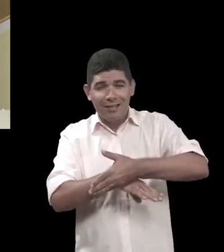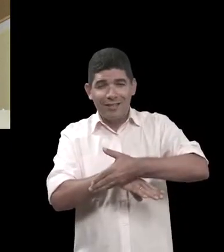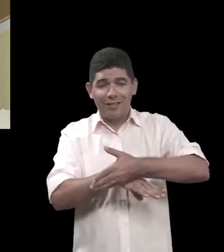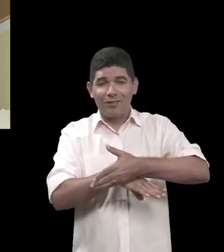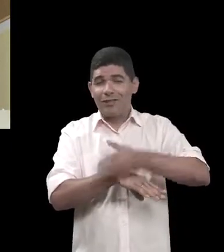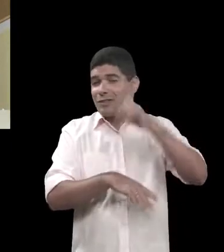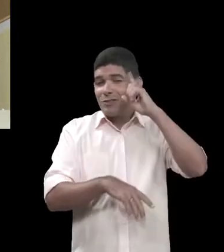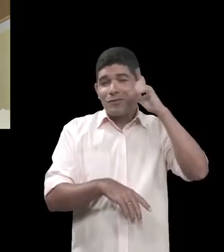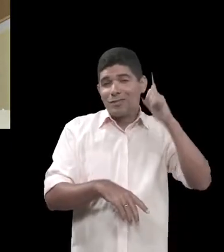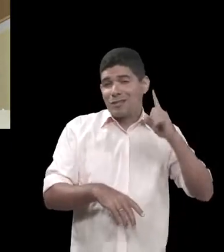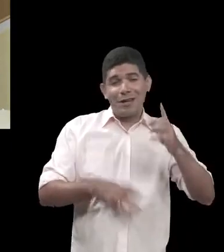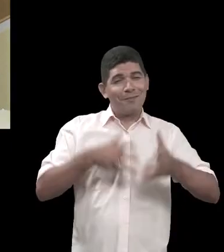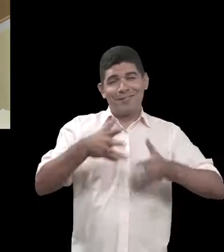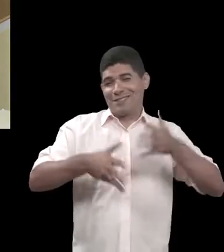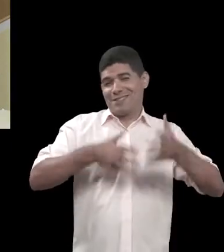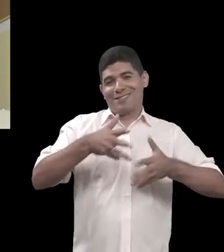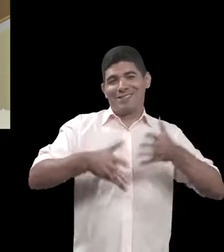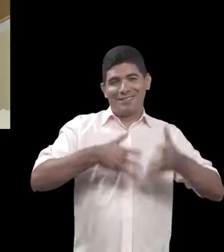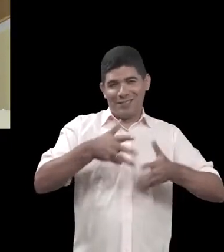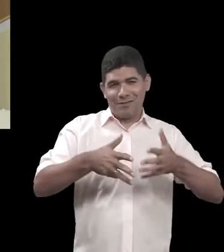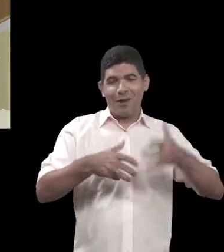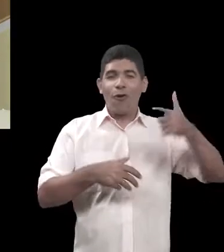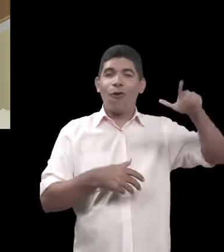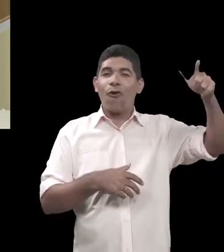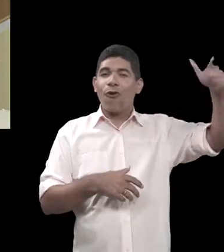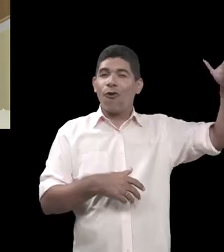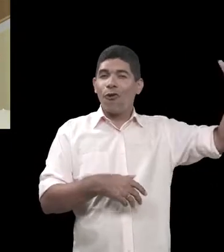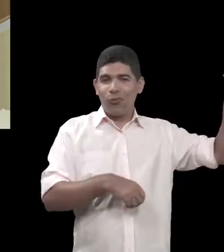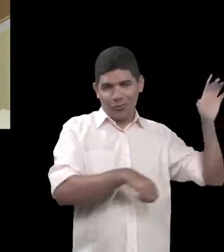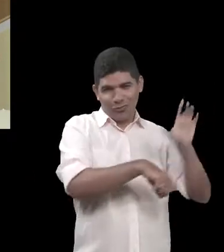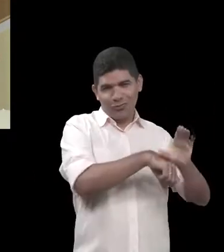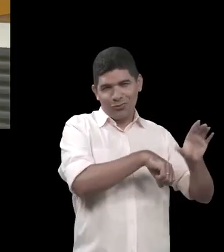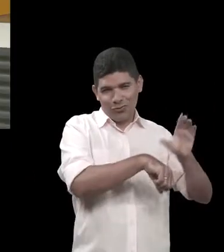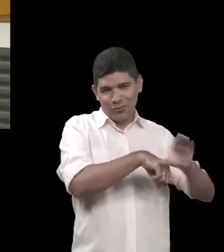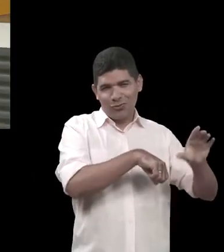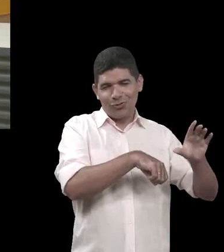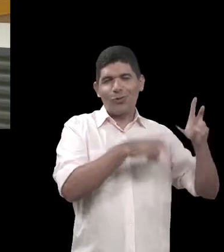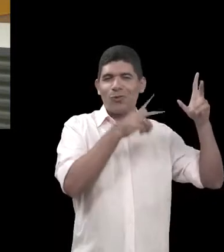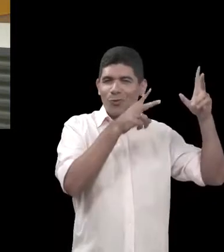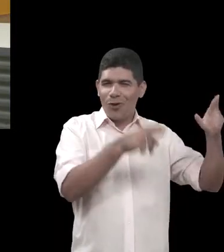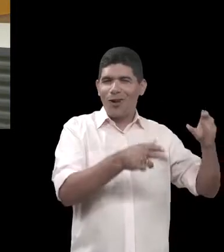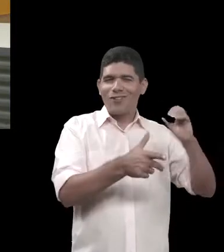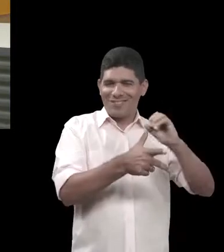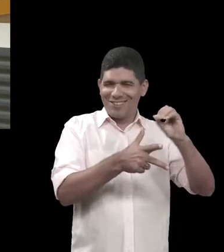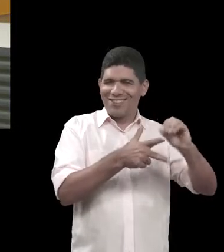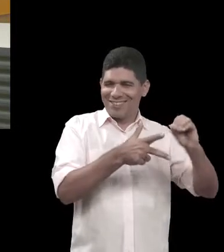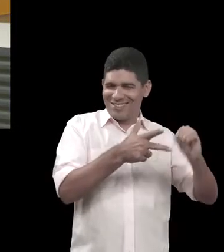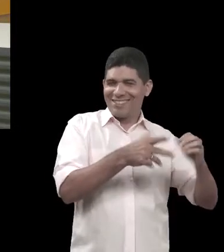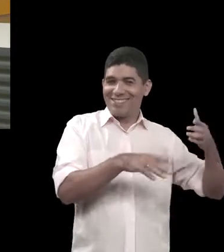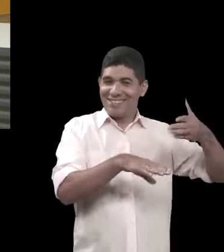curso... Isso outros cursos, nesse curso Isso, não. Outros cursos, né? São os cursos que o pessoal que faz o Enem, vem tradicionalmente, né?